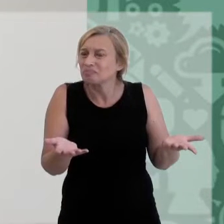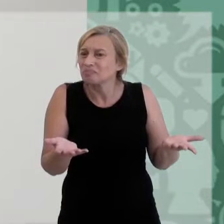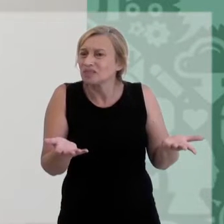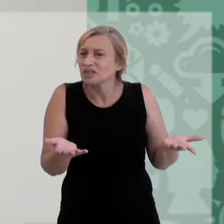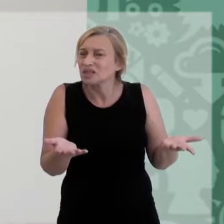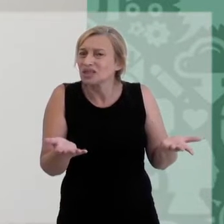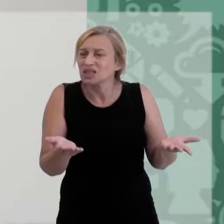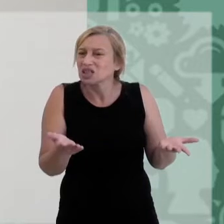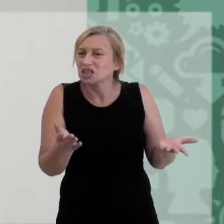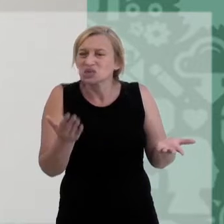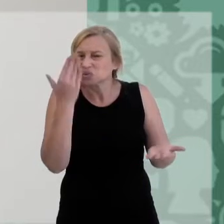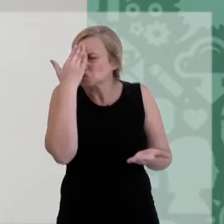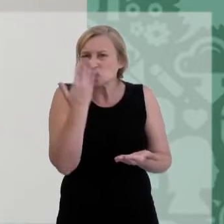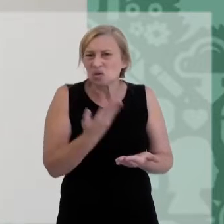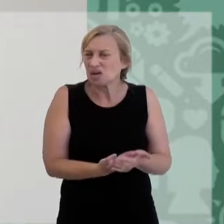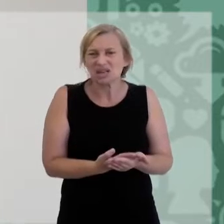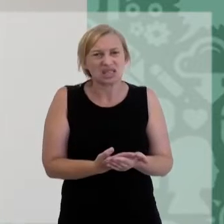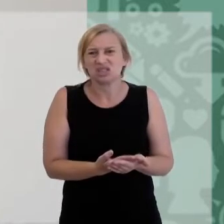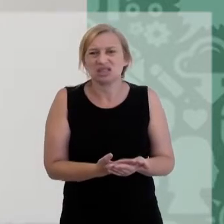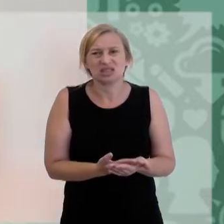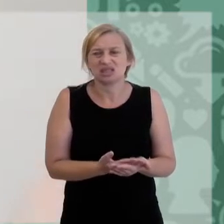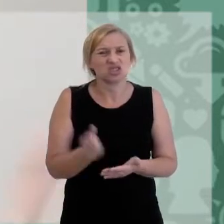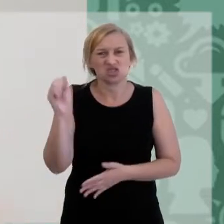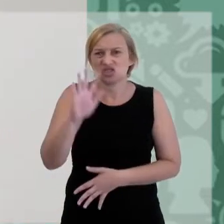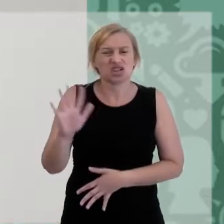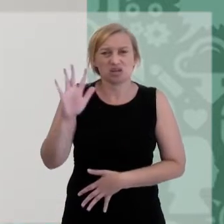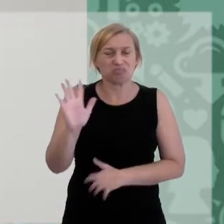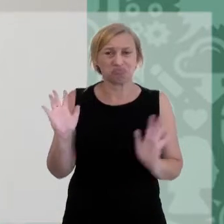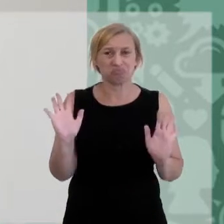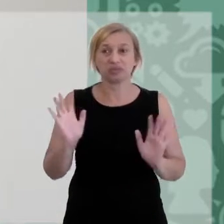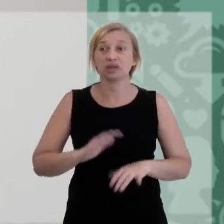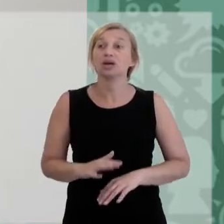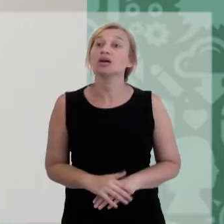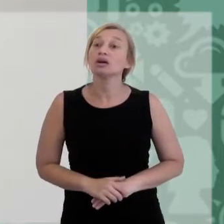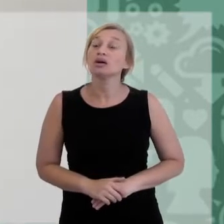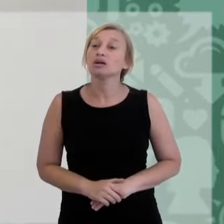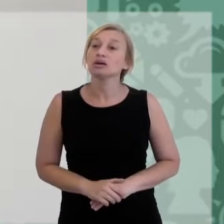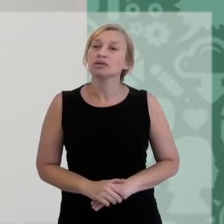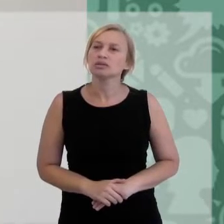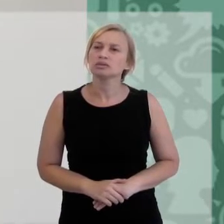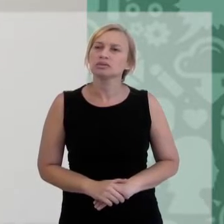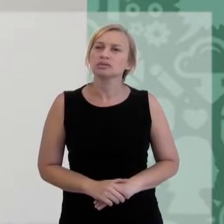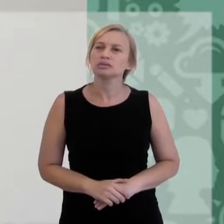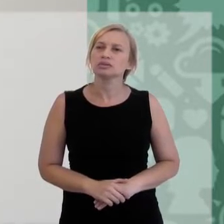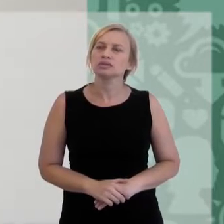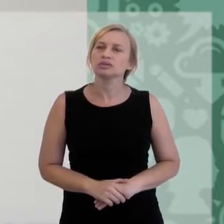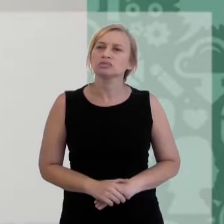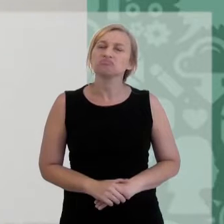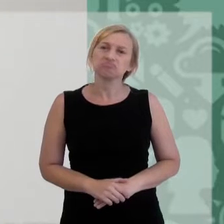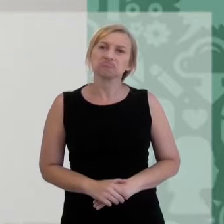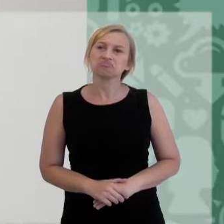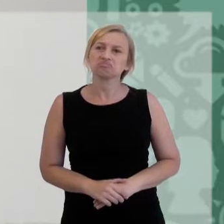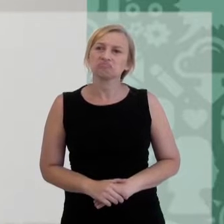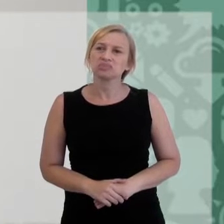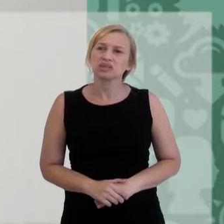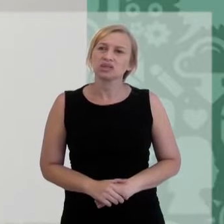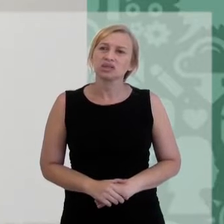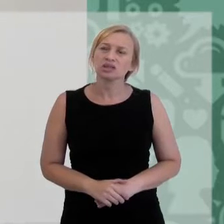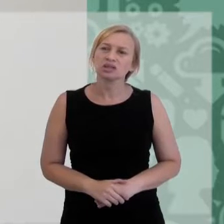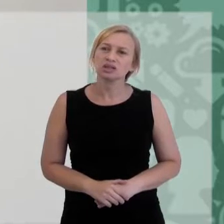tem uma quebra de confiança, né? De um modo geral, assim falando. E a gente sofre de um modo